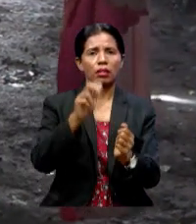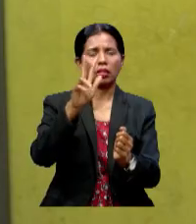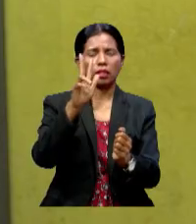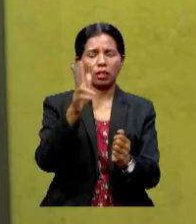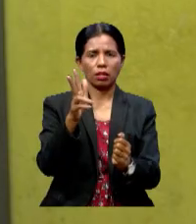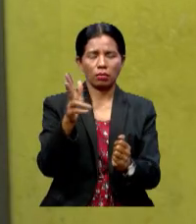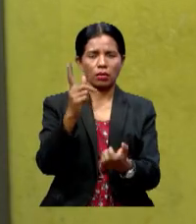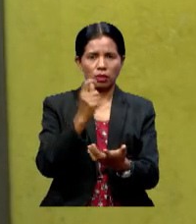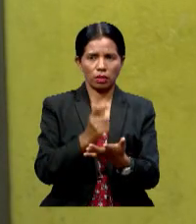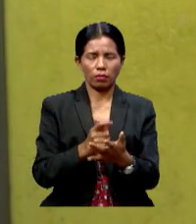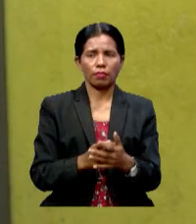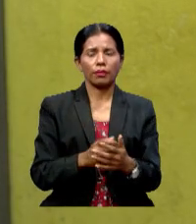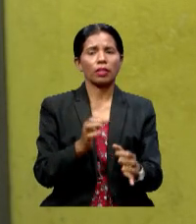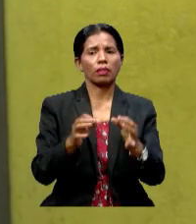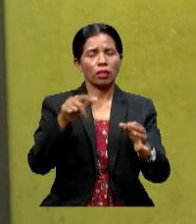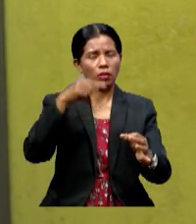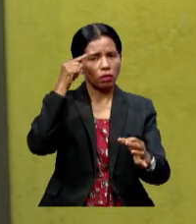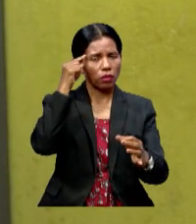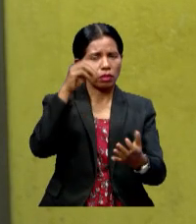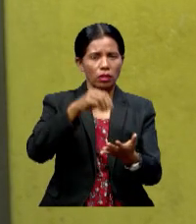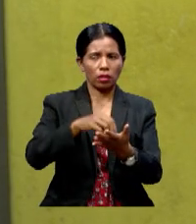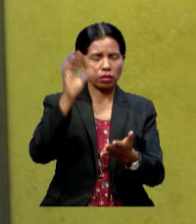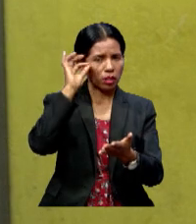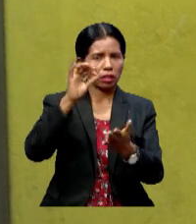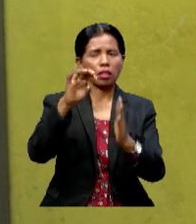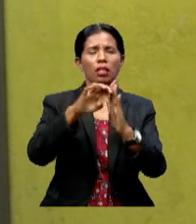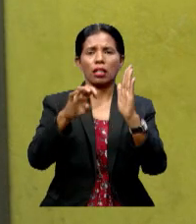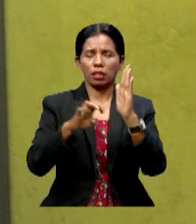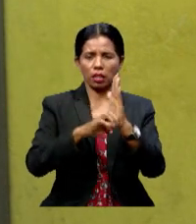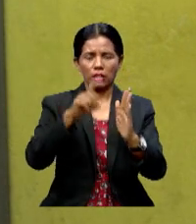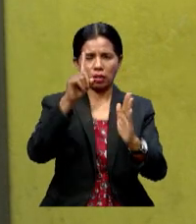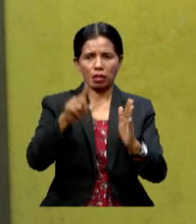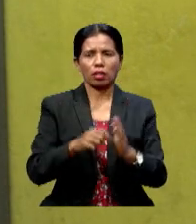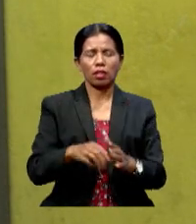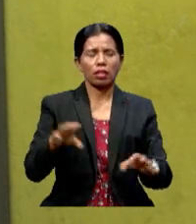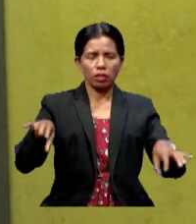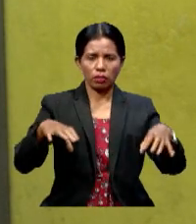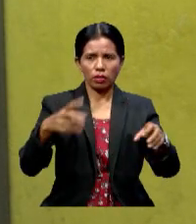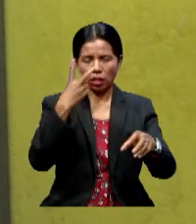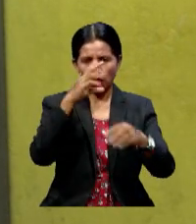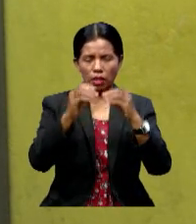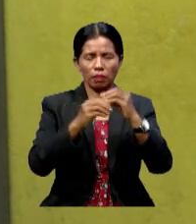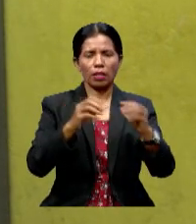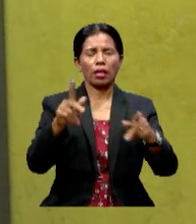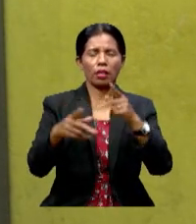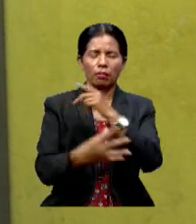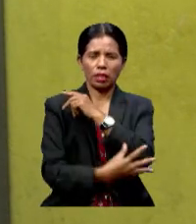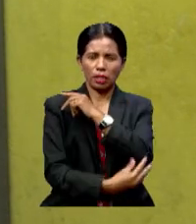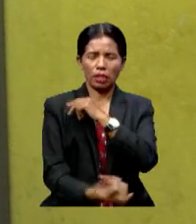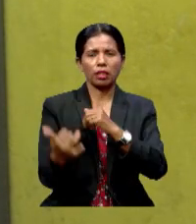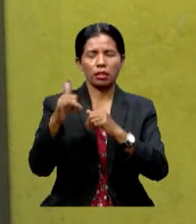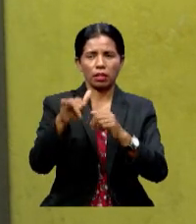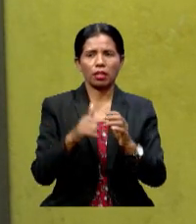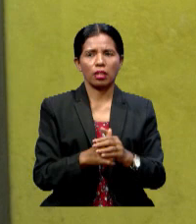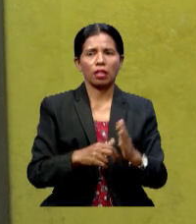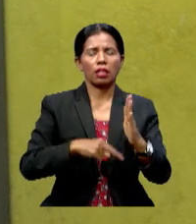eu recomendo, se vê, o governo ainda não é o governo, está o secretário de Estado ainda. Que nem o serviço não é direito para Emma vulnerável.